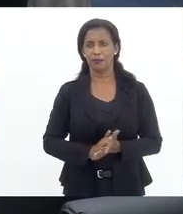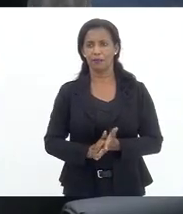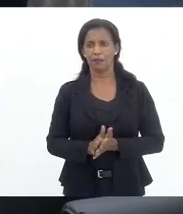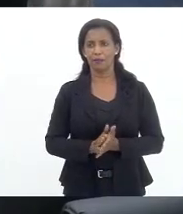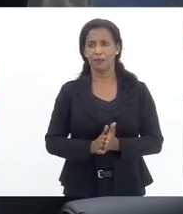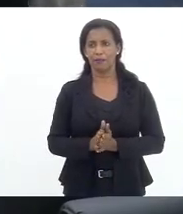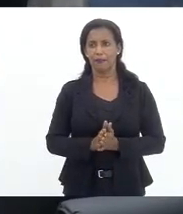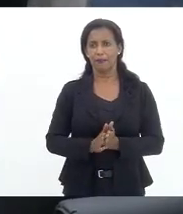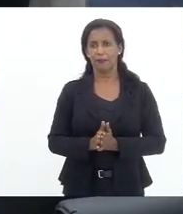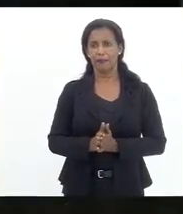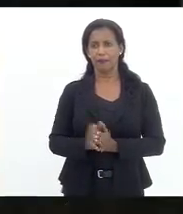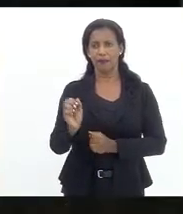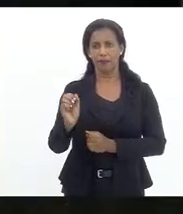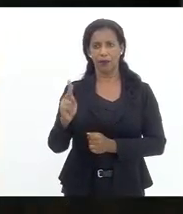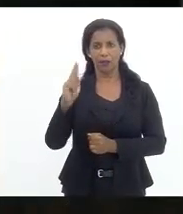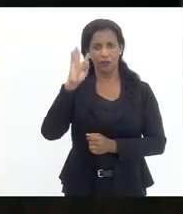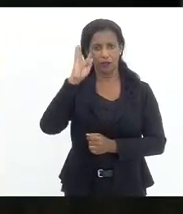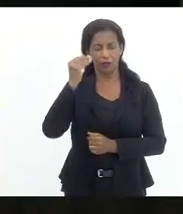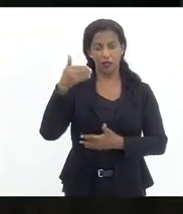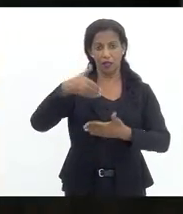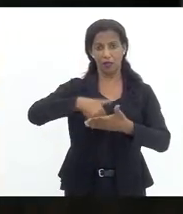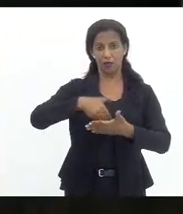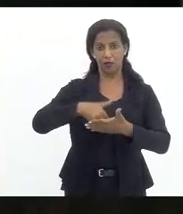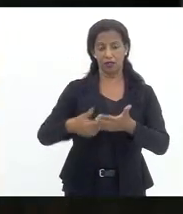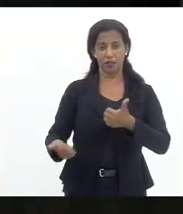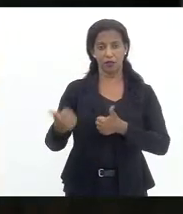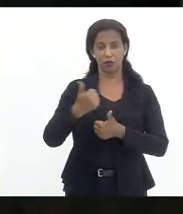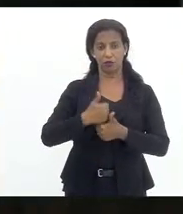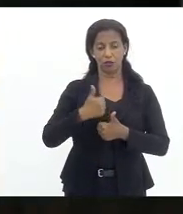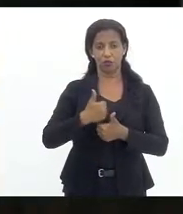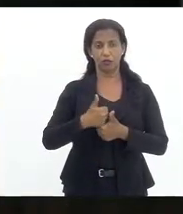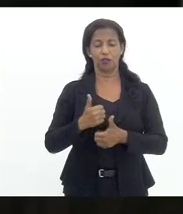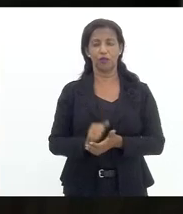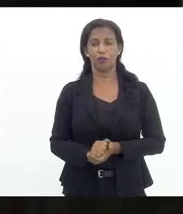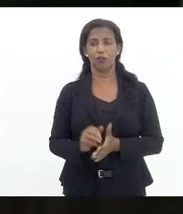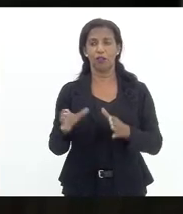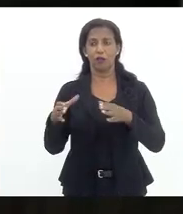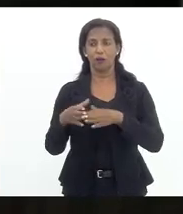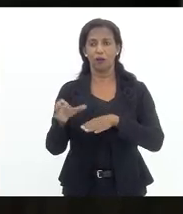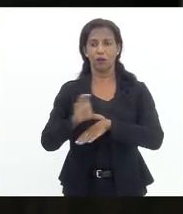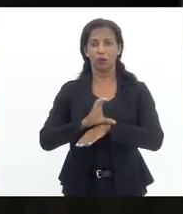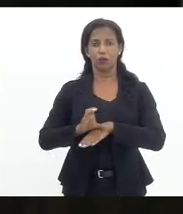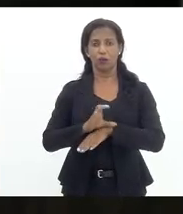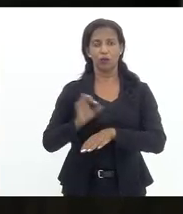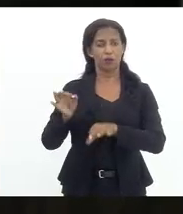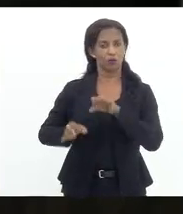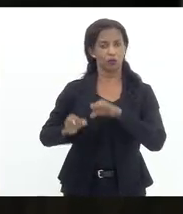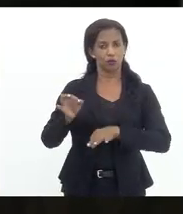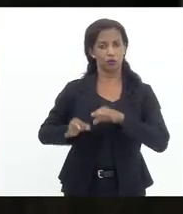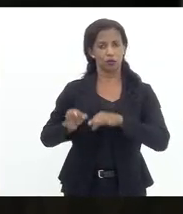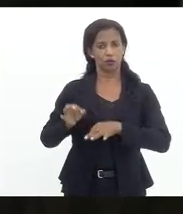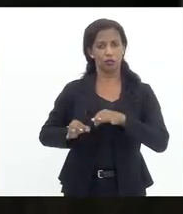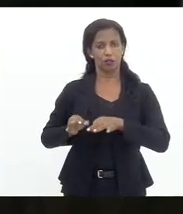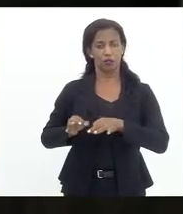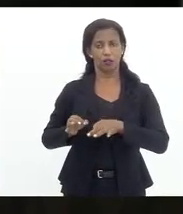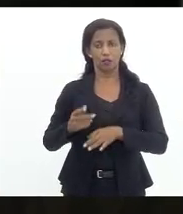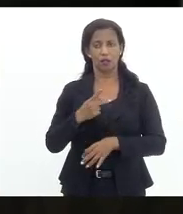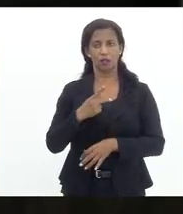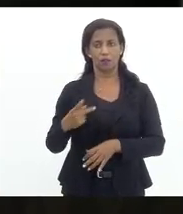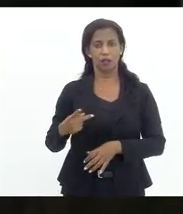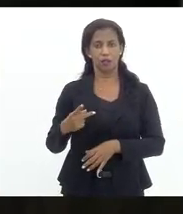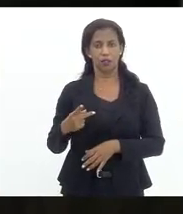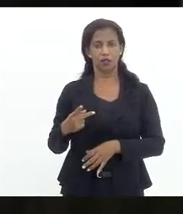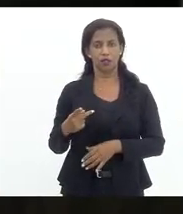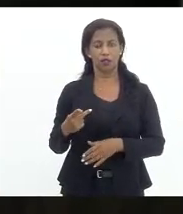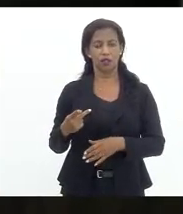Ok, não, mas está resolvido. Então, em votação, substitutivo da Comissão de Constituição e Justiça, conforme a final de redação que a presidência defere. Se os que